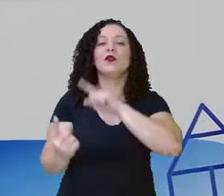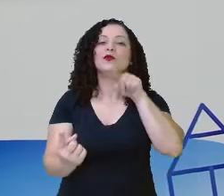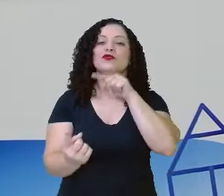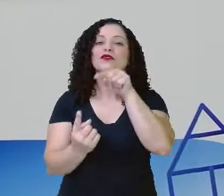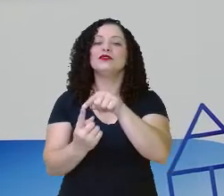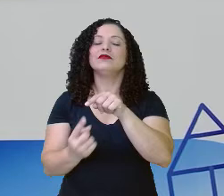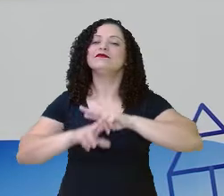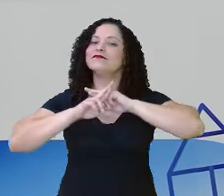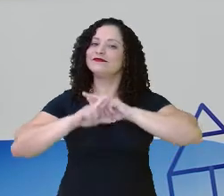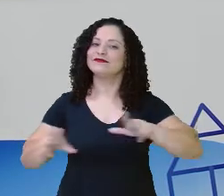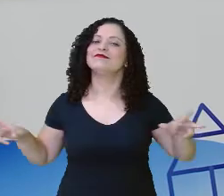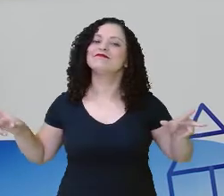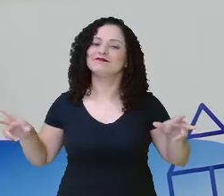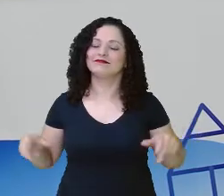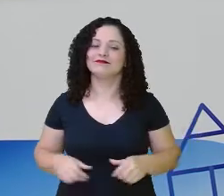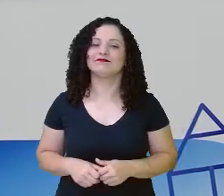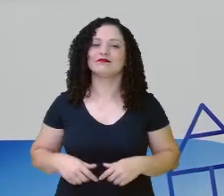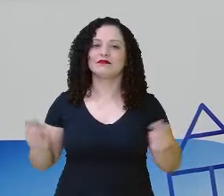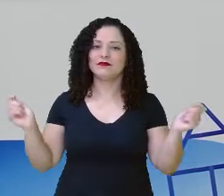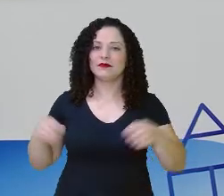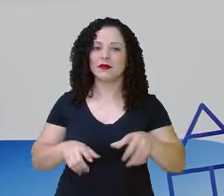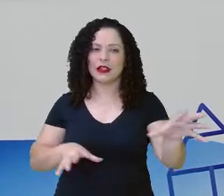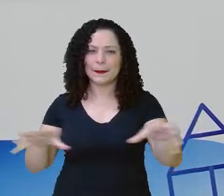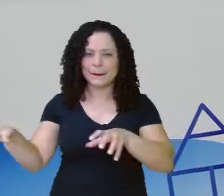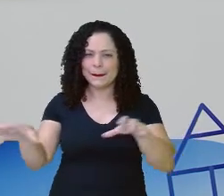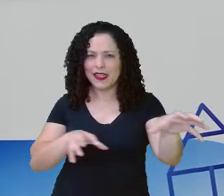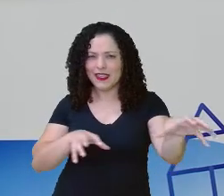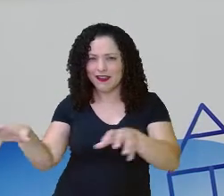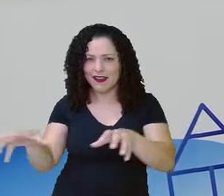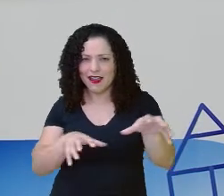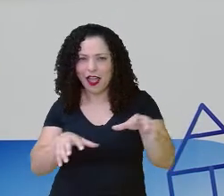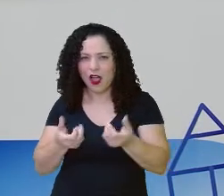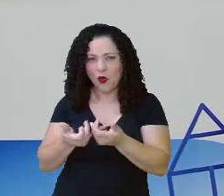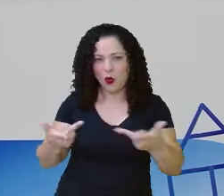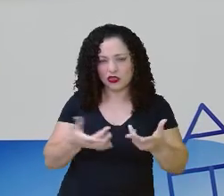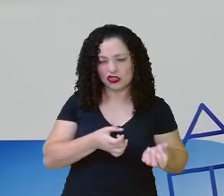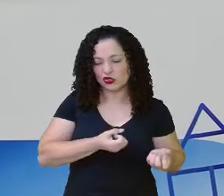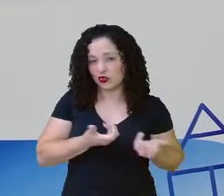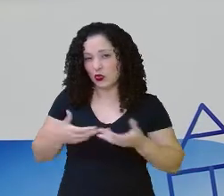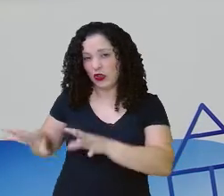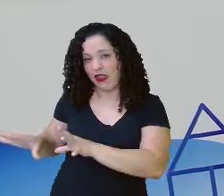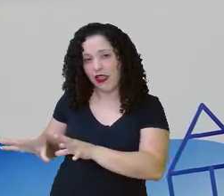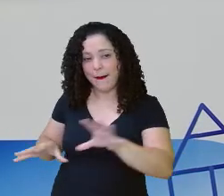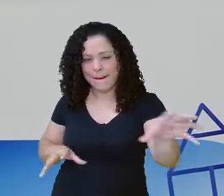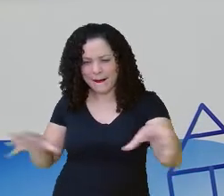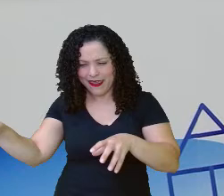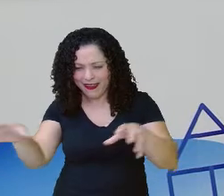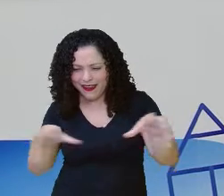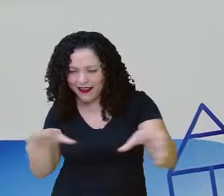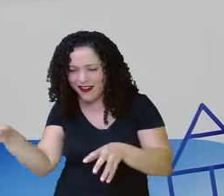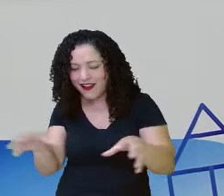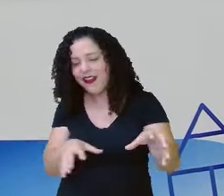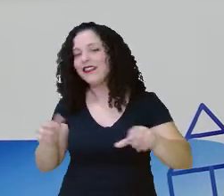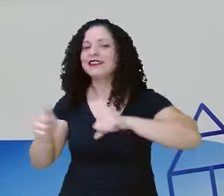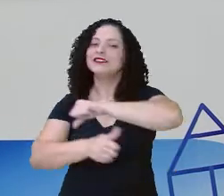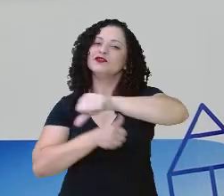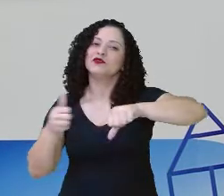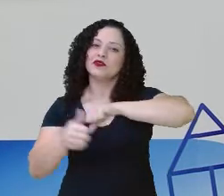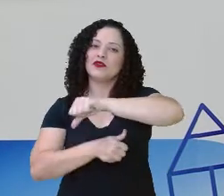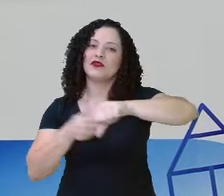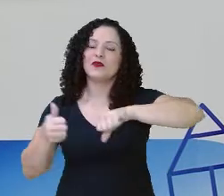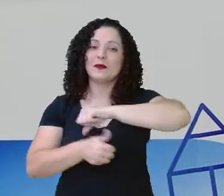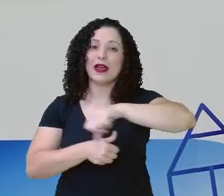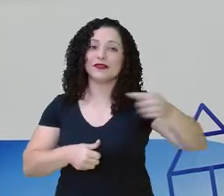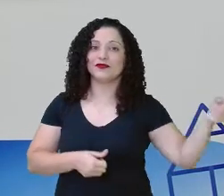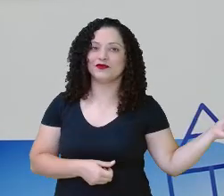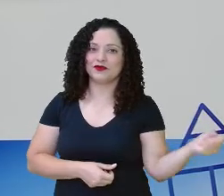pegar esses elementos aí, essas coisas que a gente geralmente não quer mais e consegue transformá-lo. Eu consigo pegar